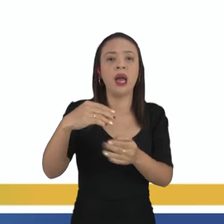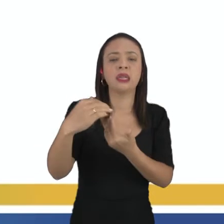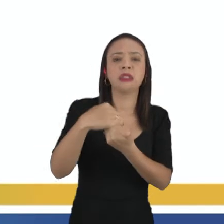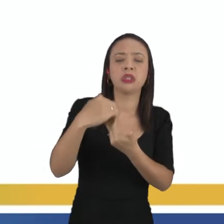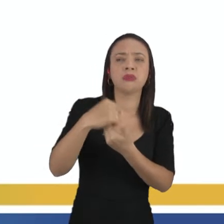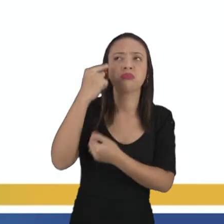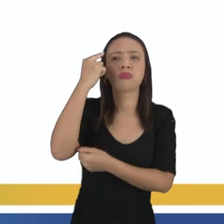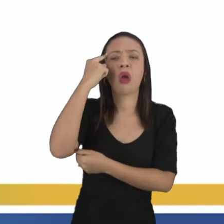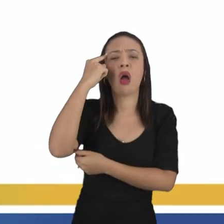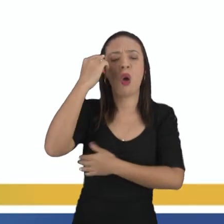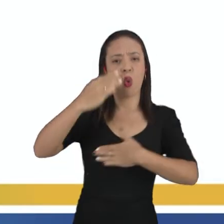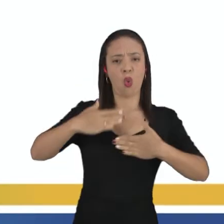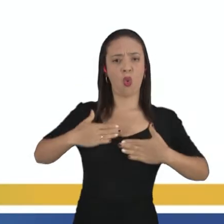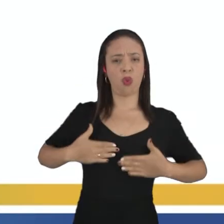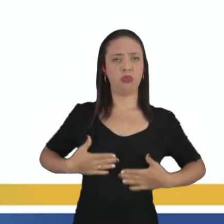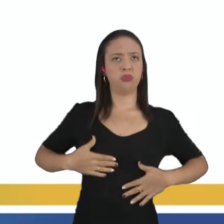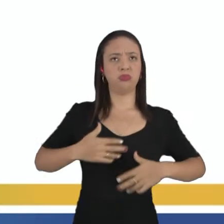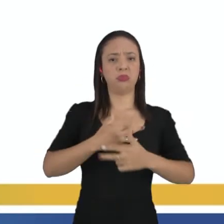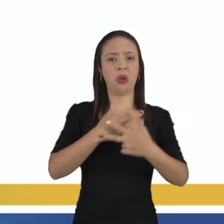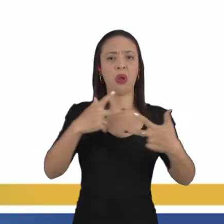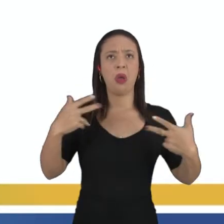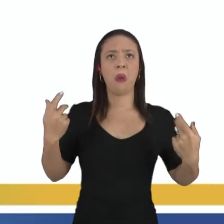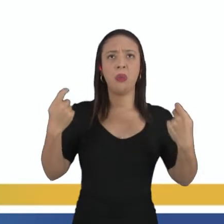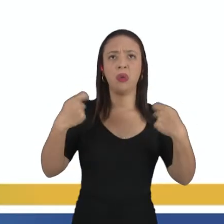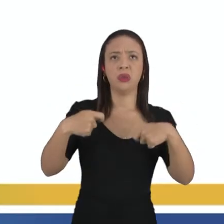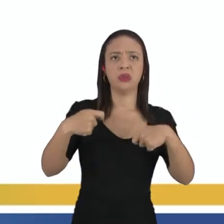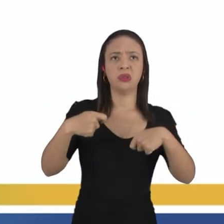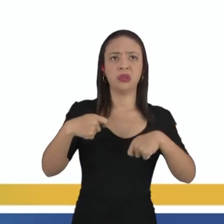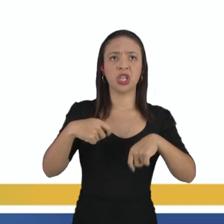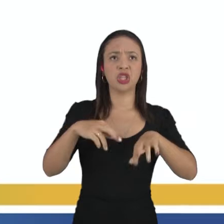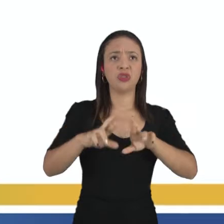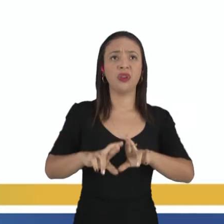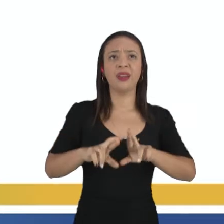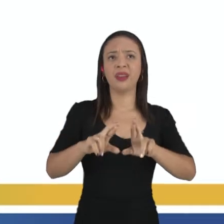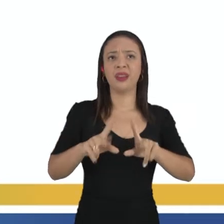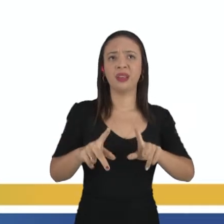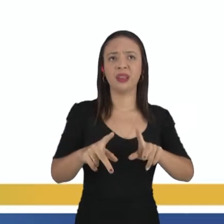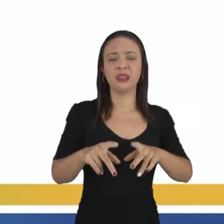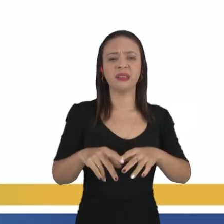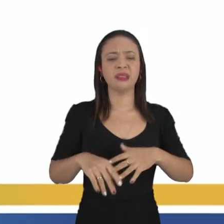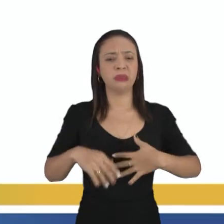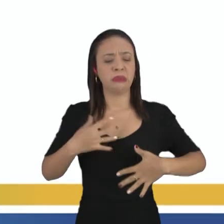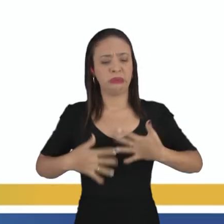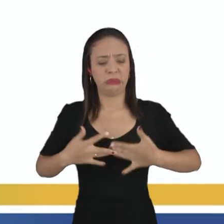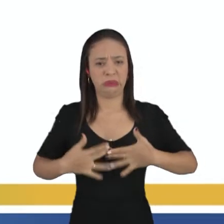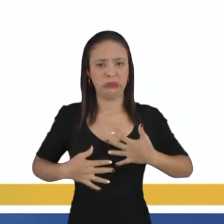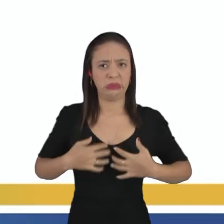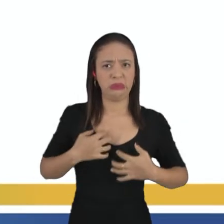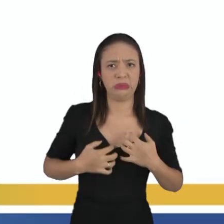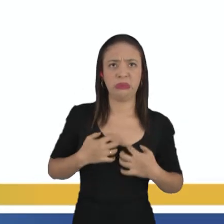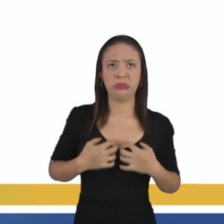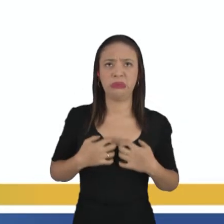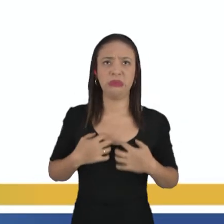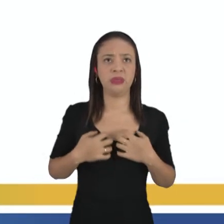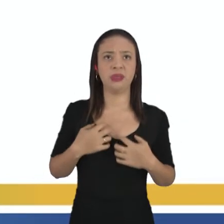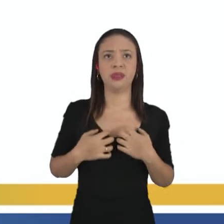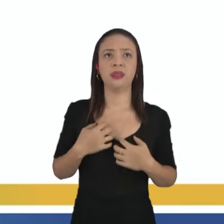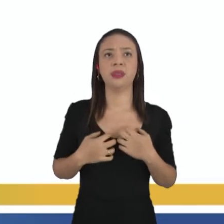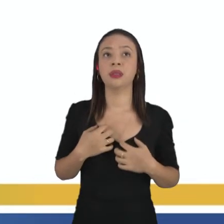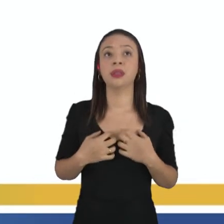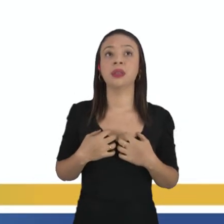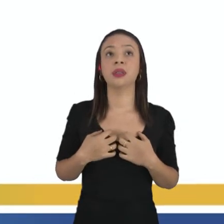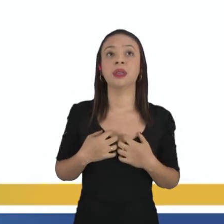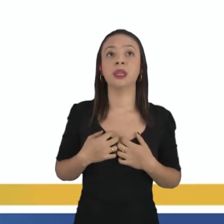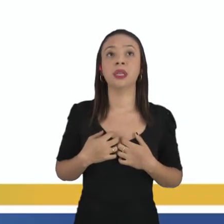de diferentes formas, um corpo que desacomoda, que se perturba, que é posto no movimento